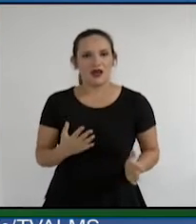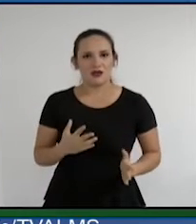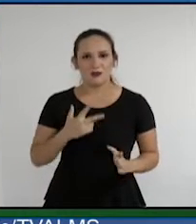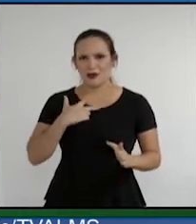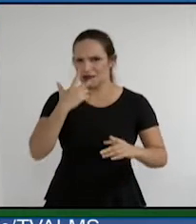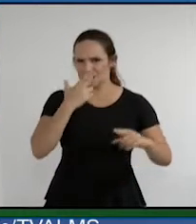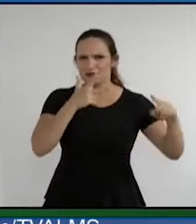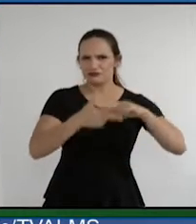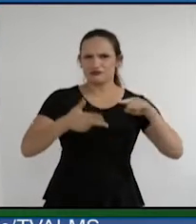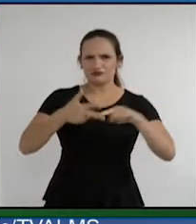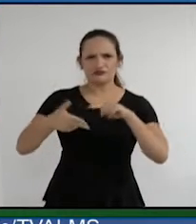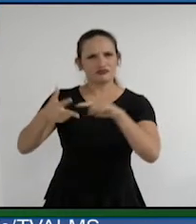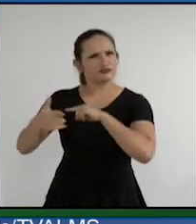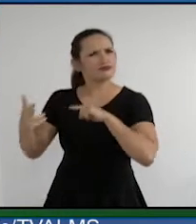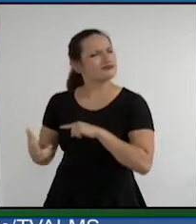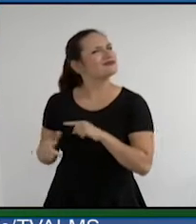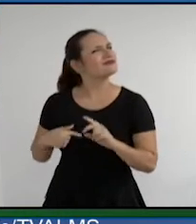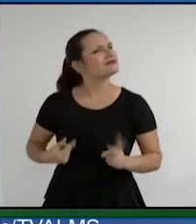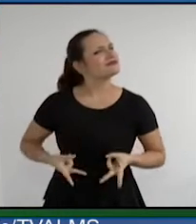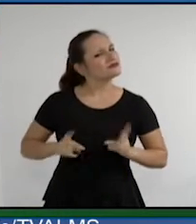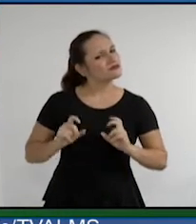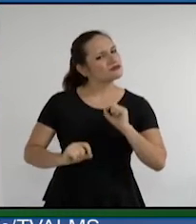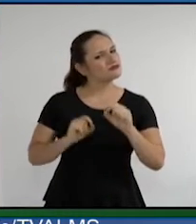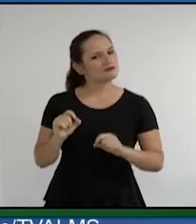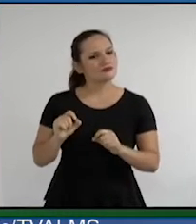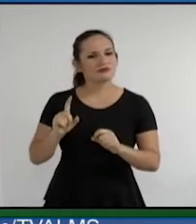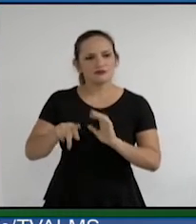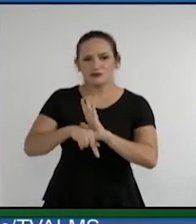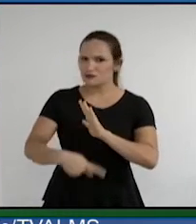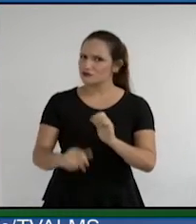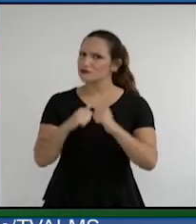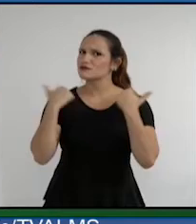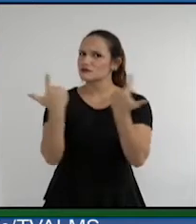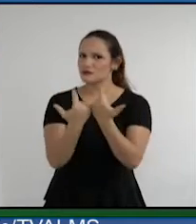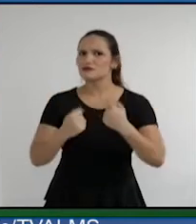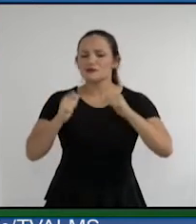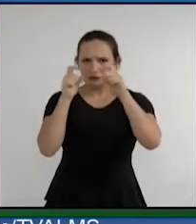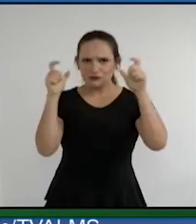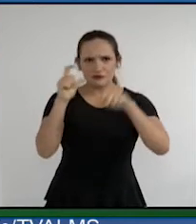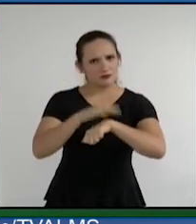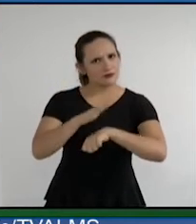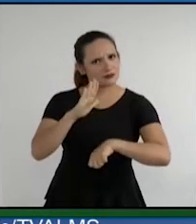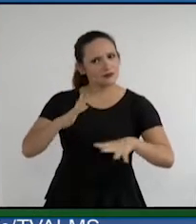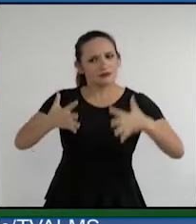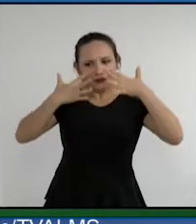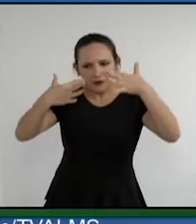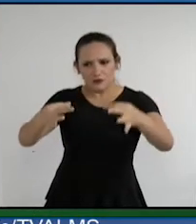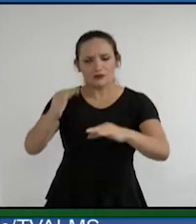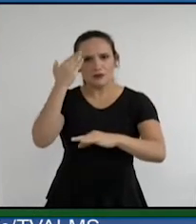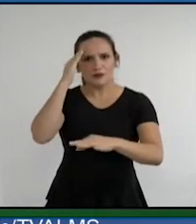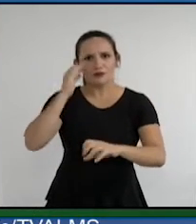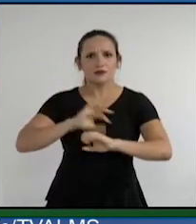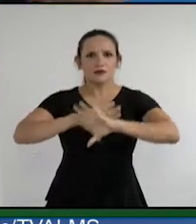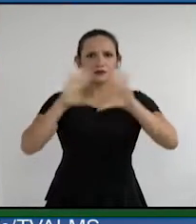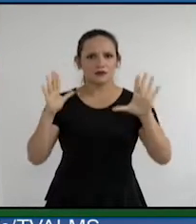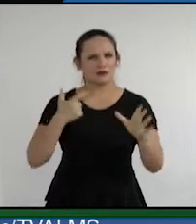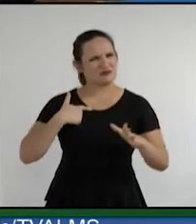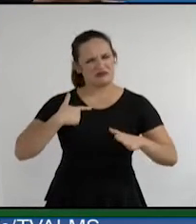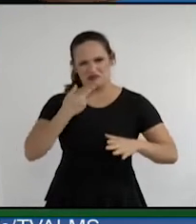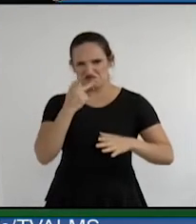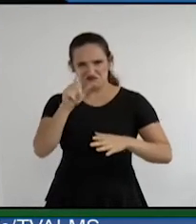reflexo daquilo que nós sempre falamos aqui, e que essa Assembleia tinha que ter esse entendimento. Eu não vou dizer